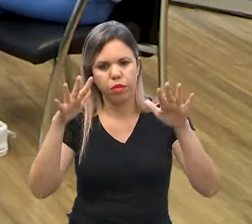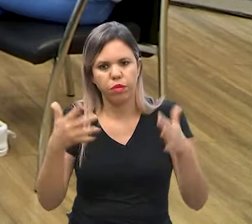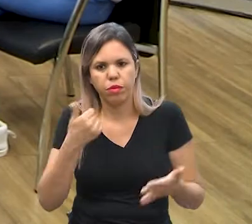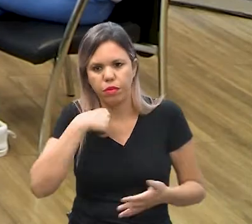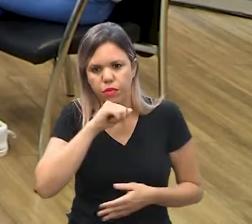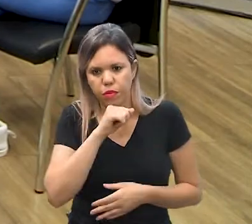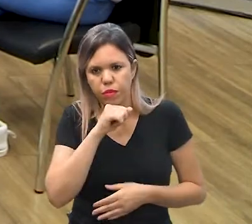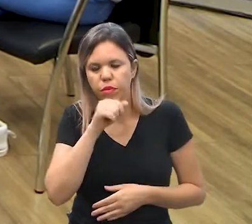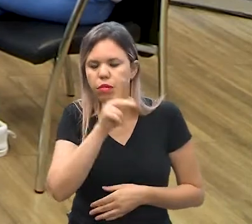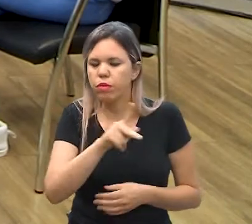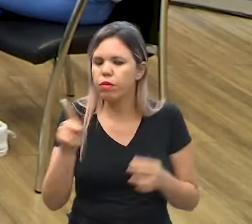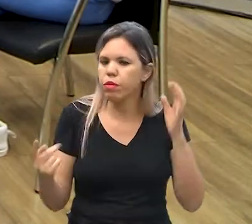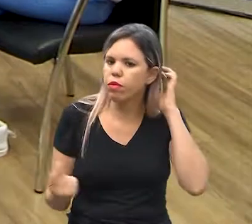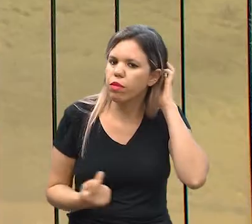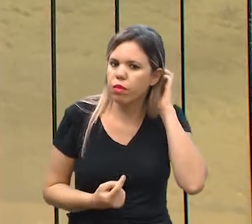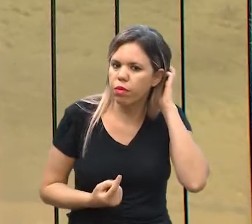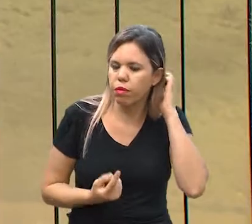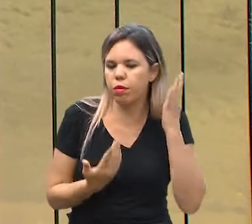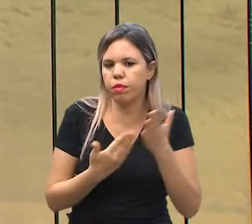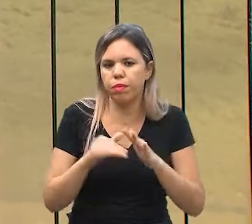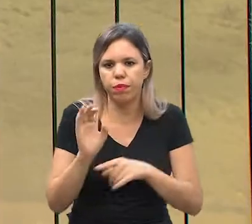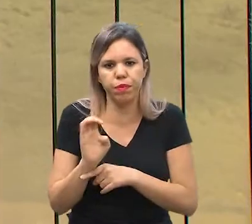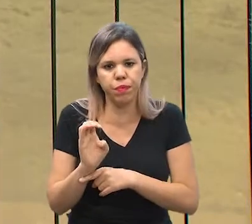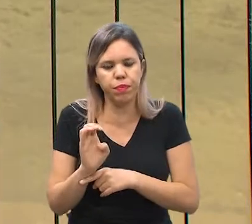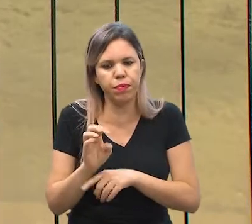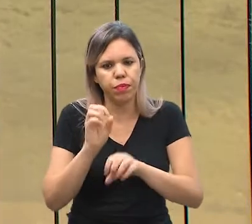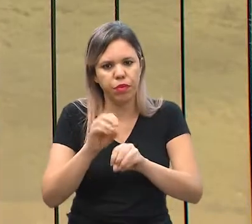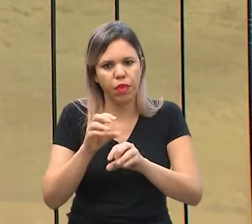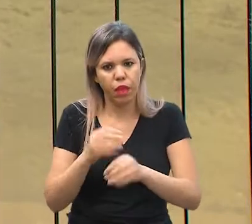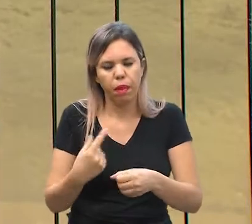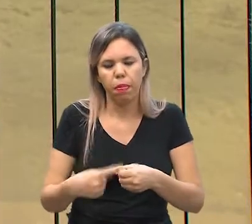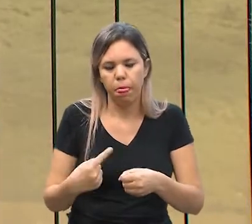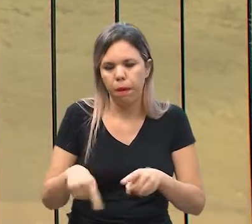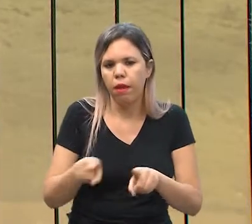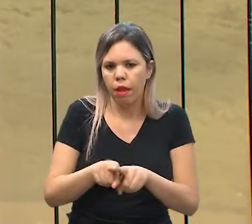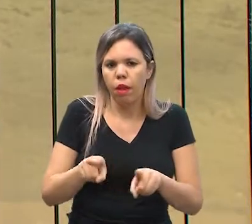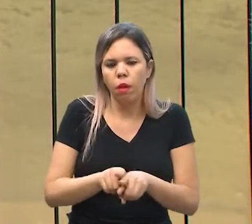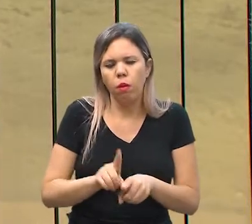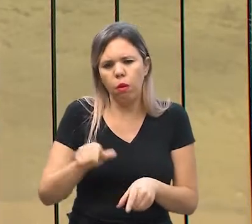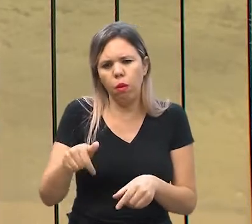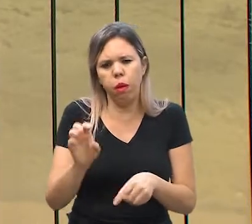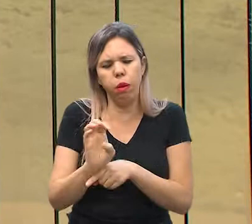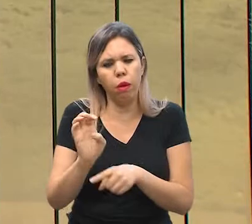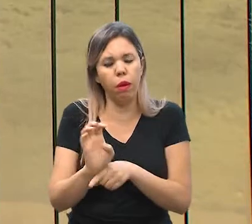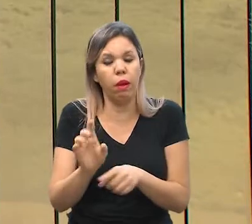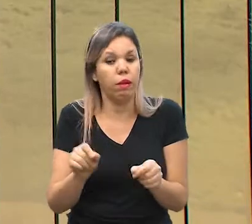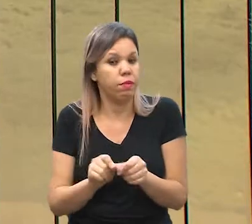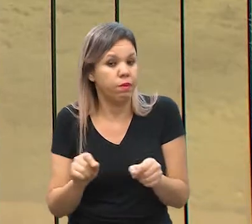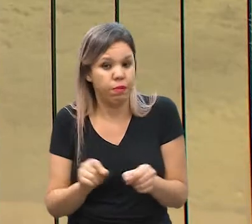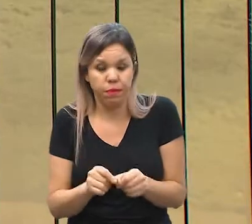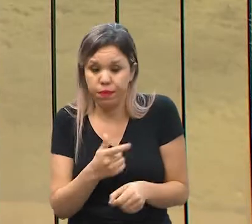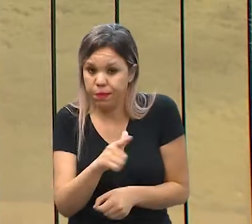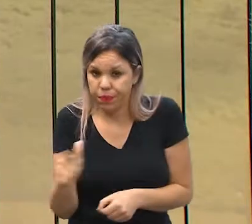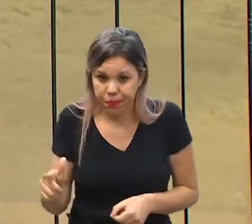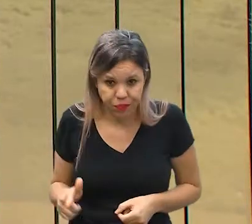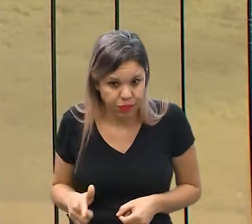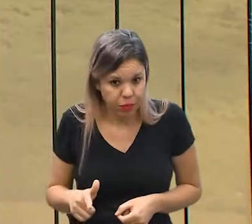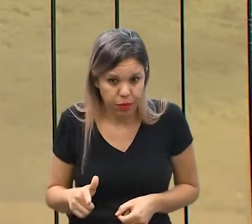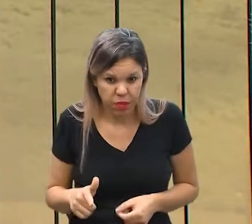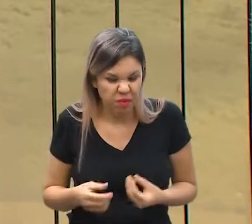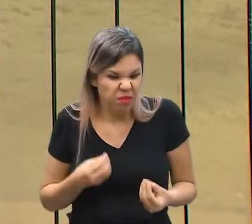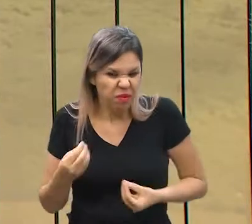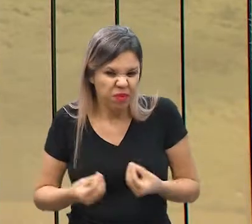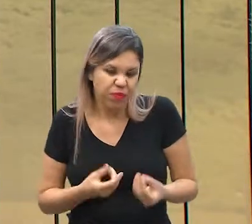mãe é professora da rede estadual, né? Deu aula um pouco na rede municipal, então a gente não tinha